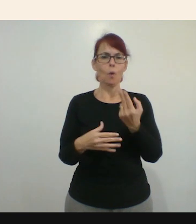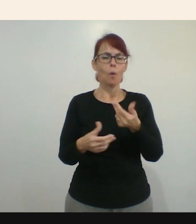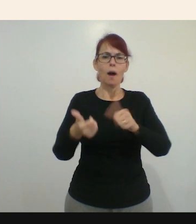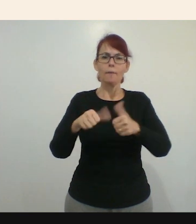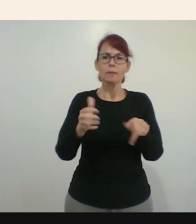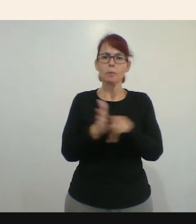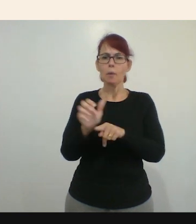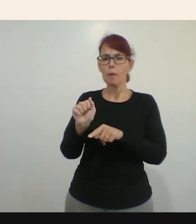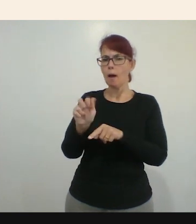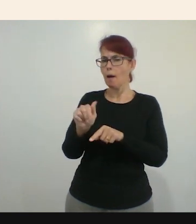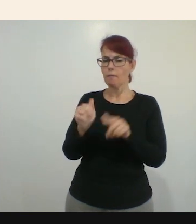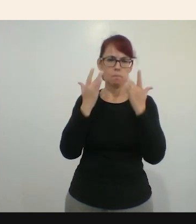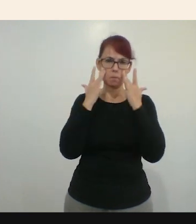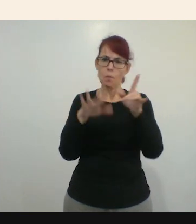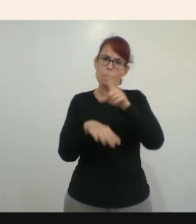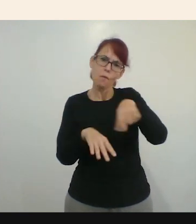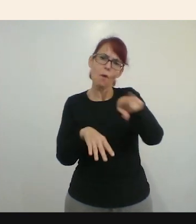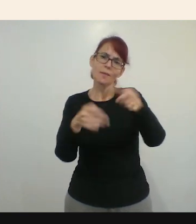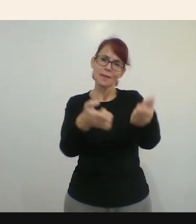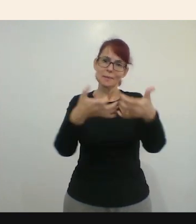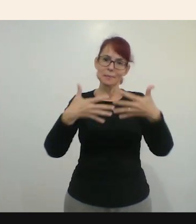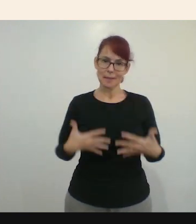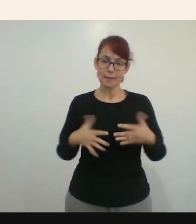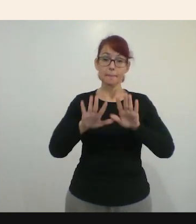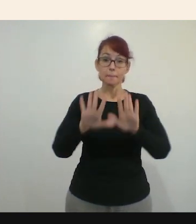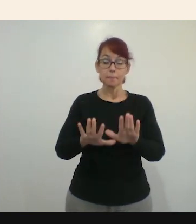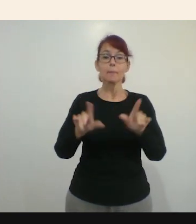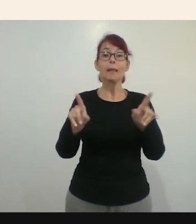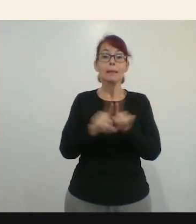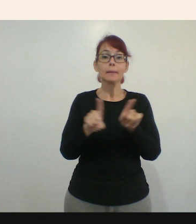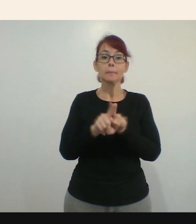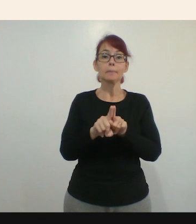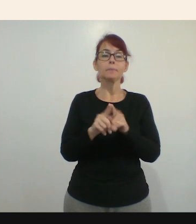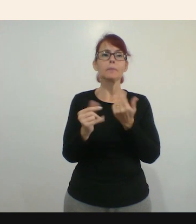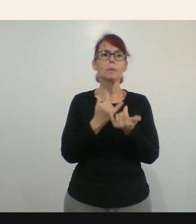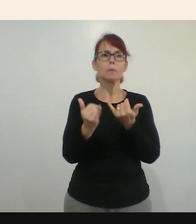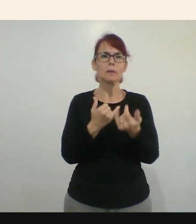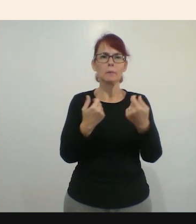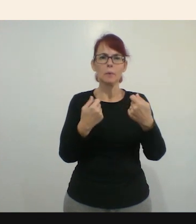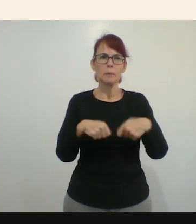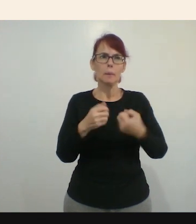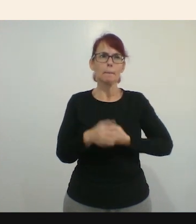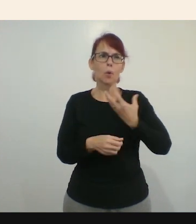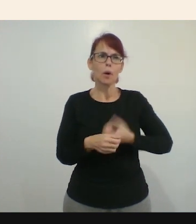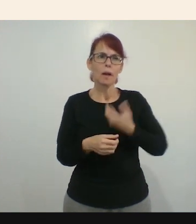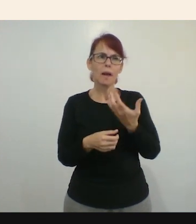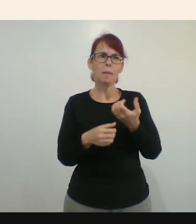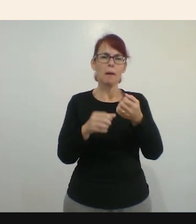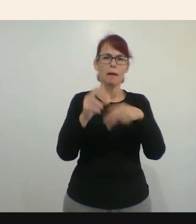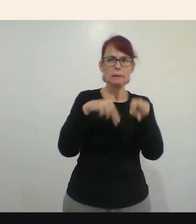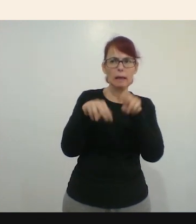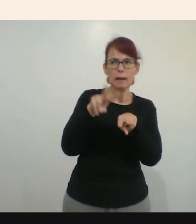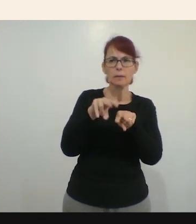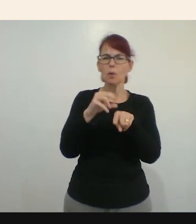avaliações são feitas no AVA, enfim, nos explique. E também, por exemplo, é pedido que analise um poema ou